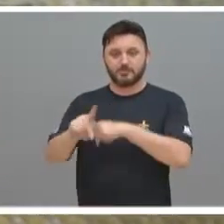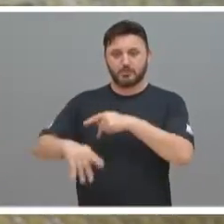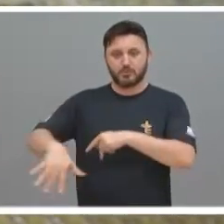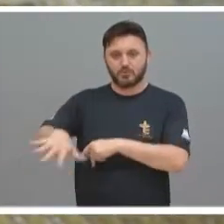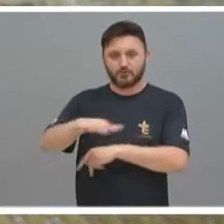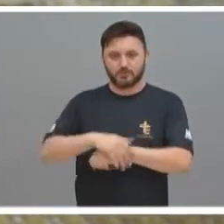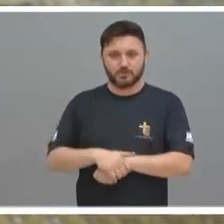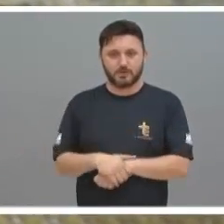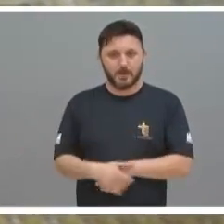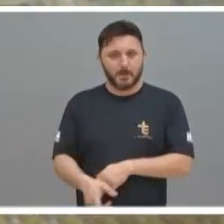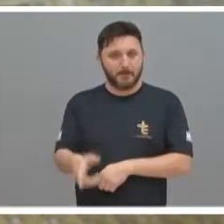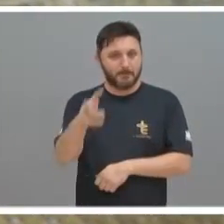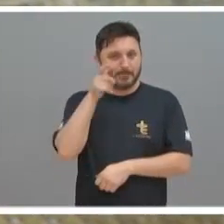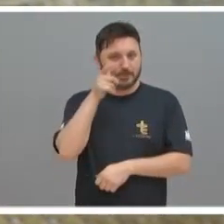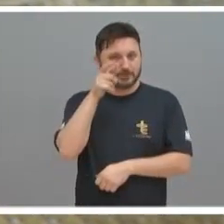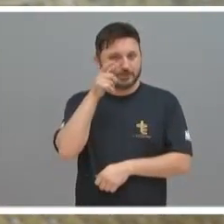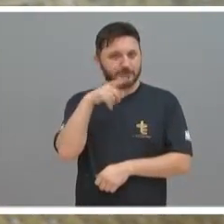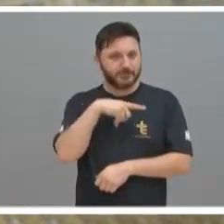Impressionante,